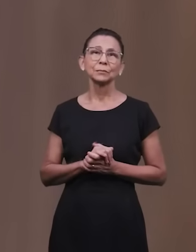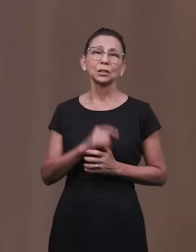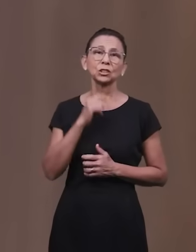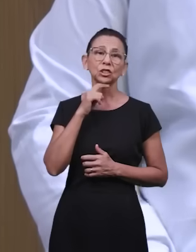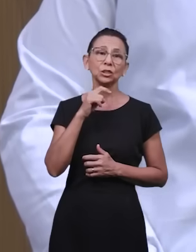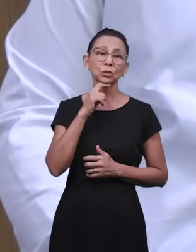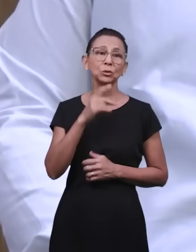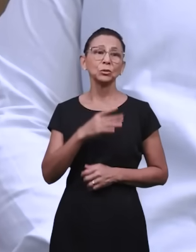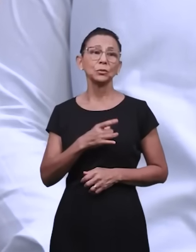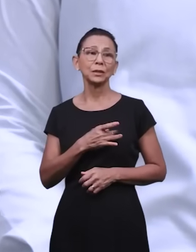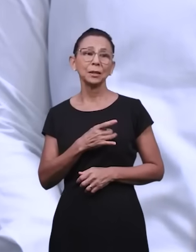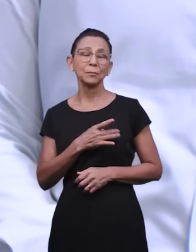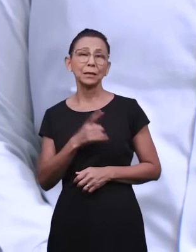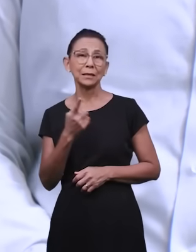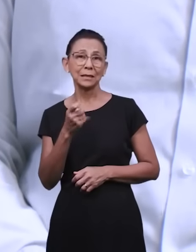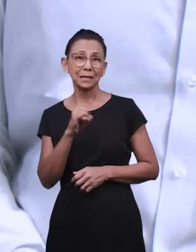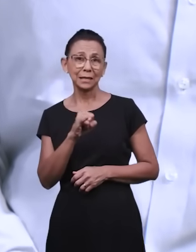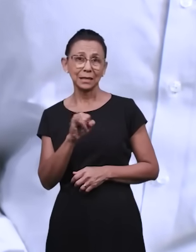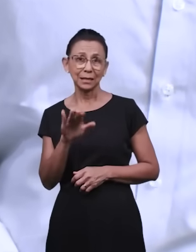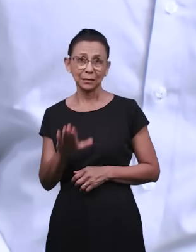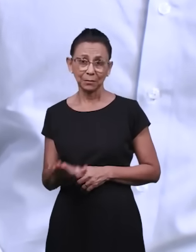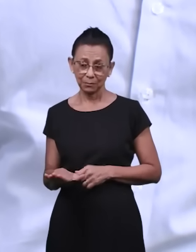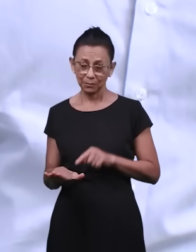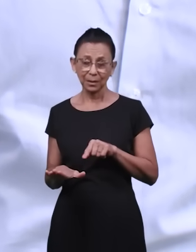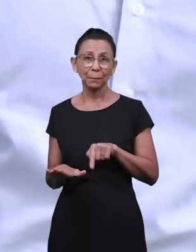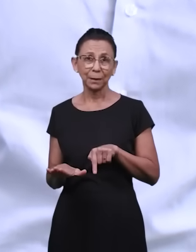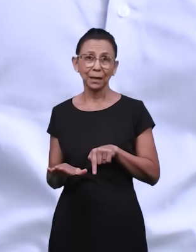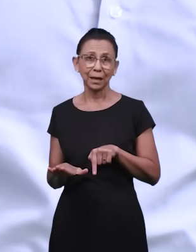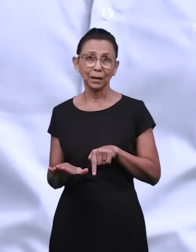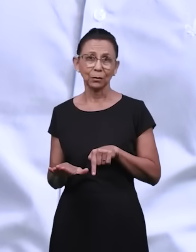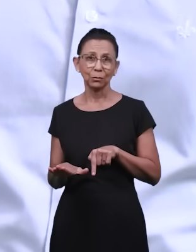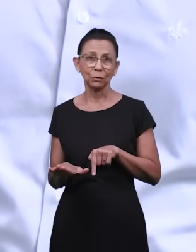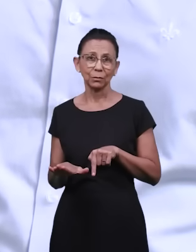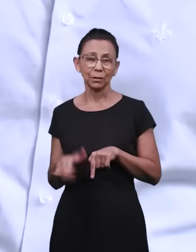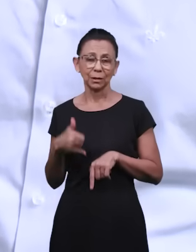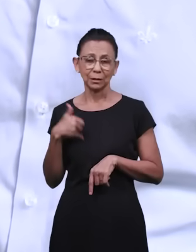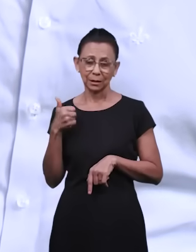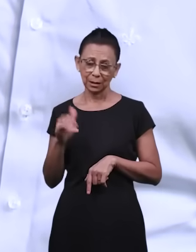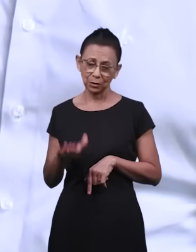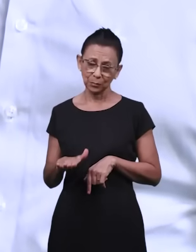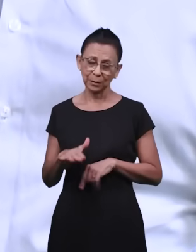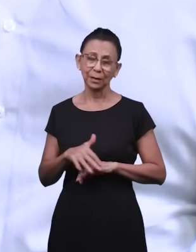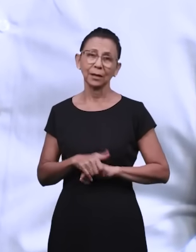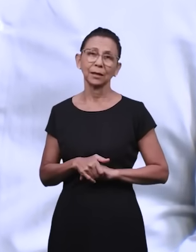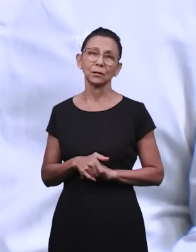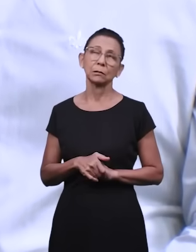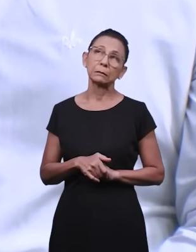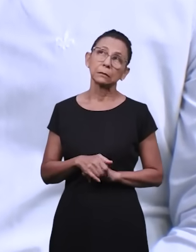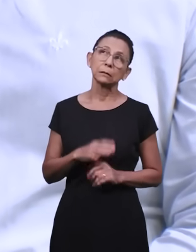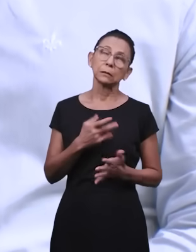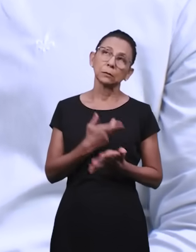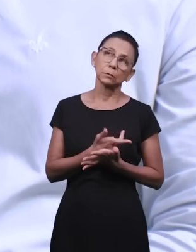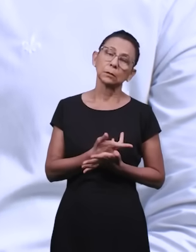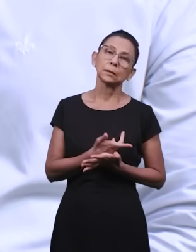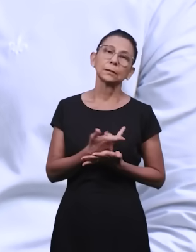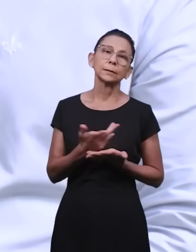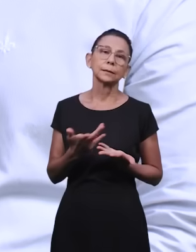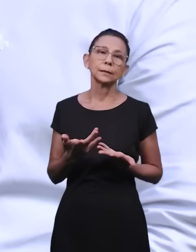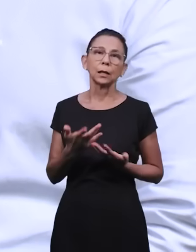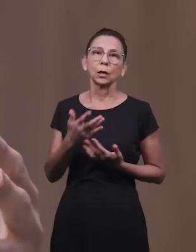medo. Ok? Então, se a infância tem como fato